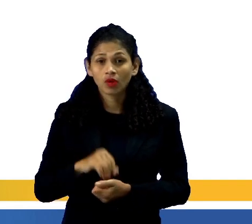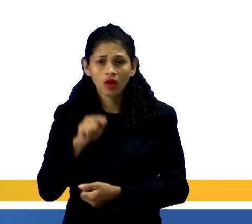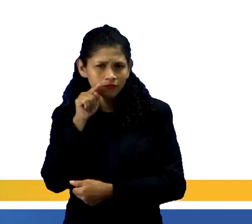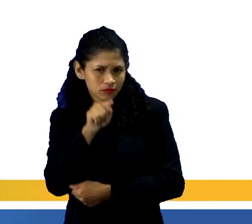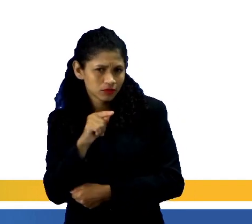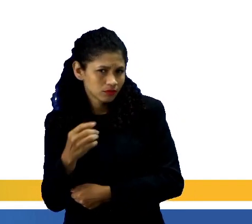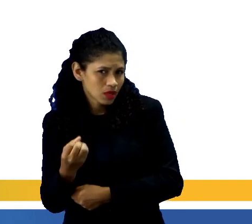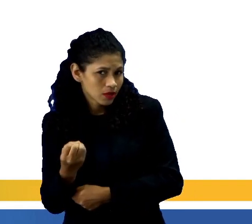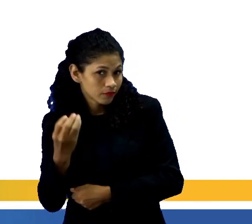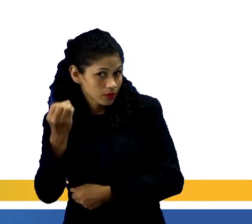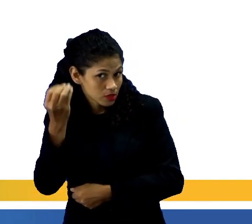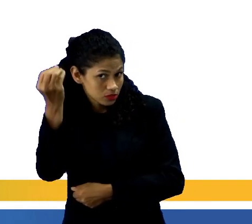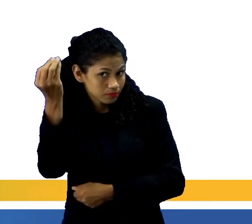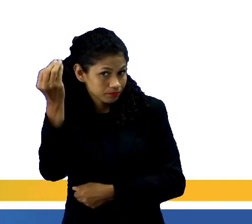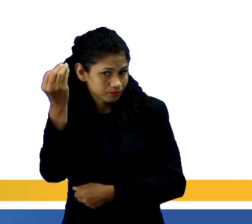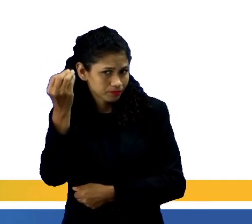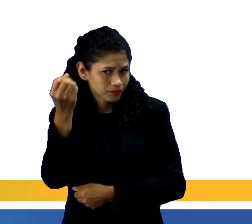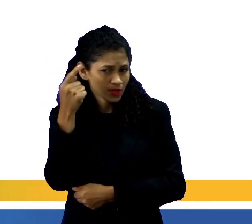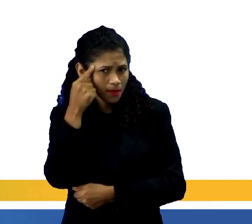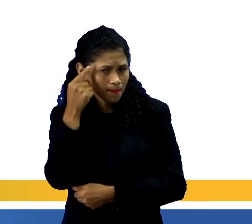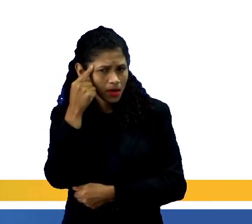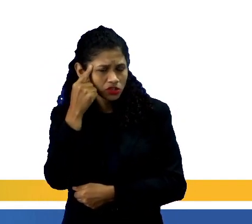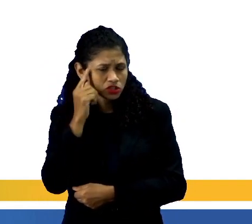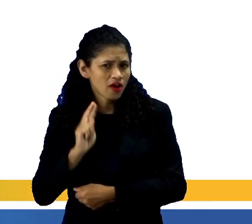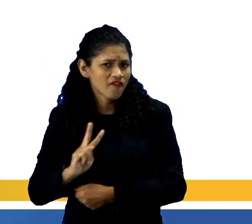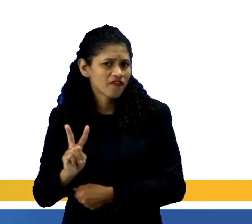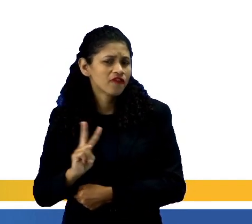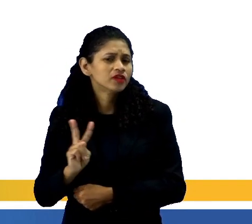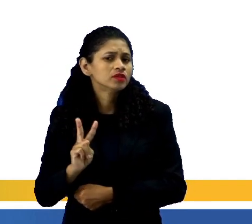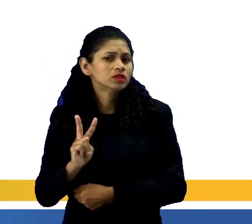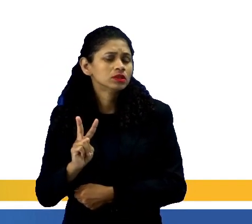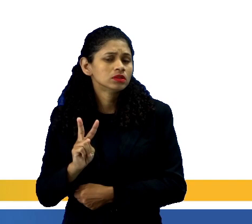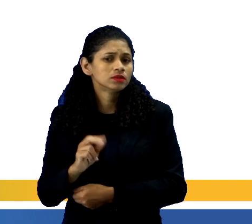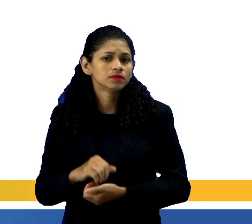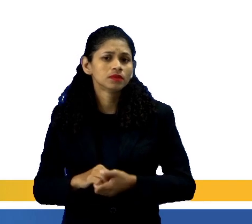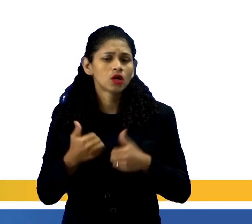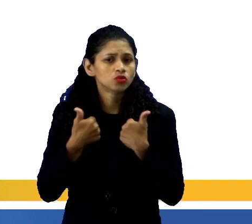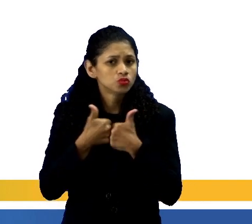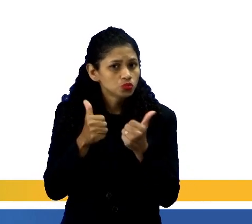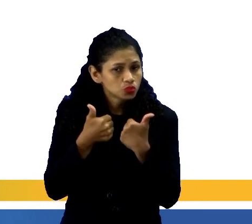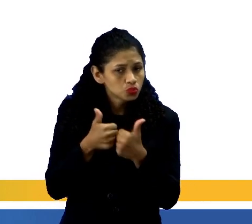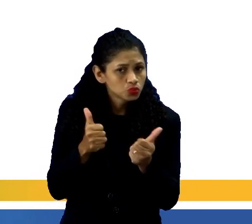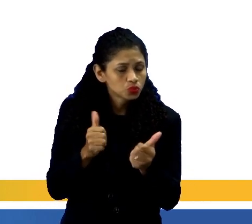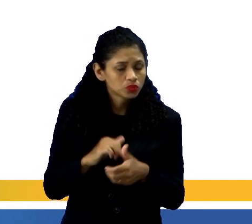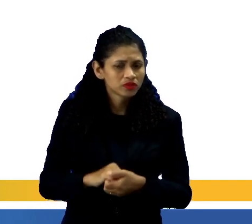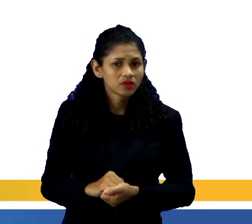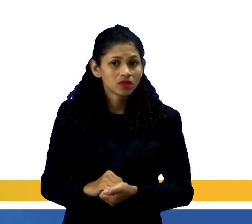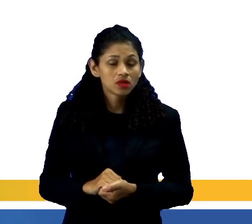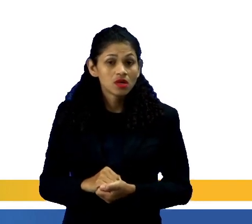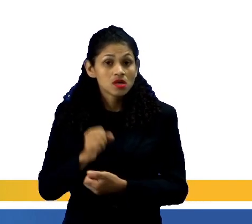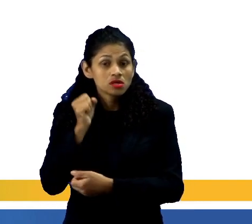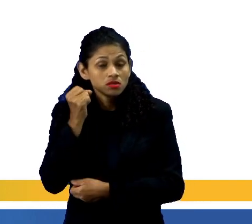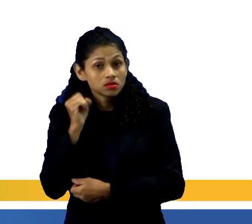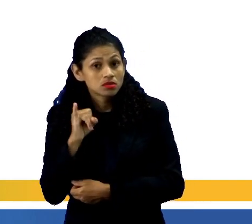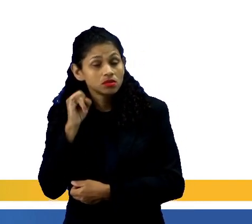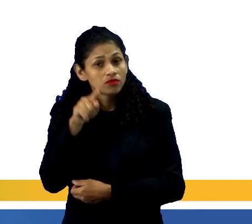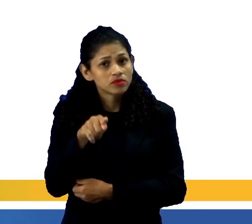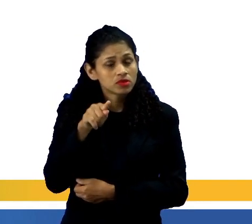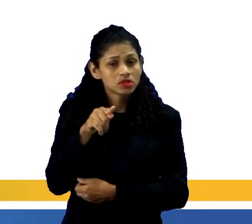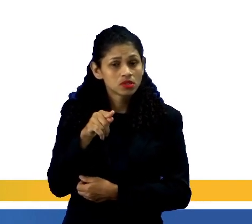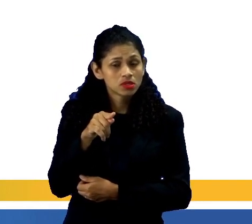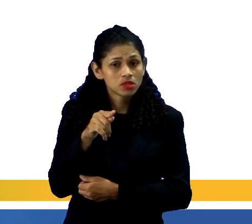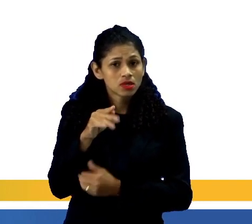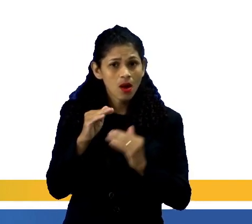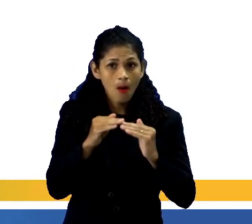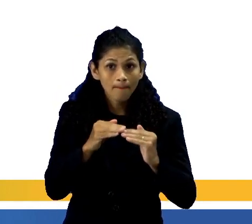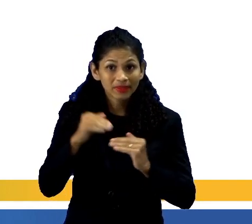viagem e imagine aí a velocidade do meio de transporte e o tempo. Se você aumentar a velocidade, você vai